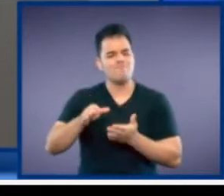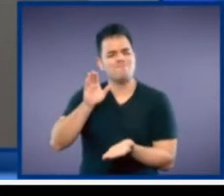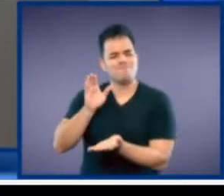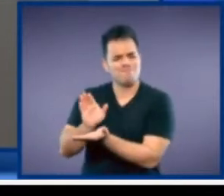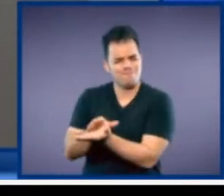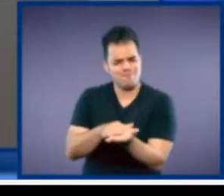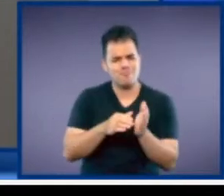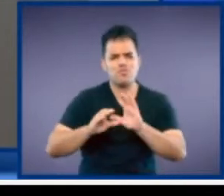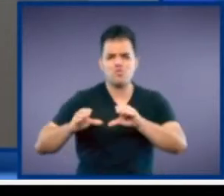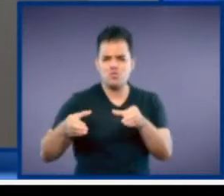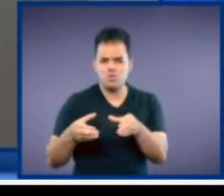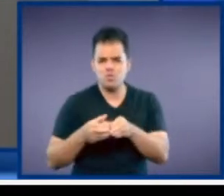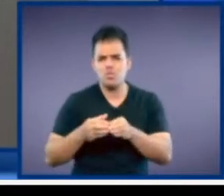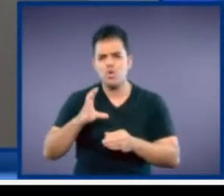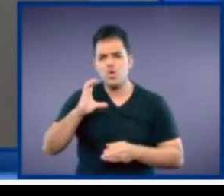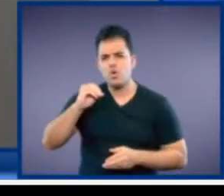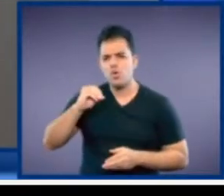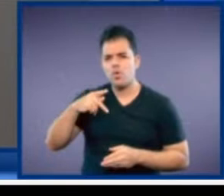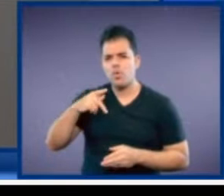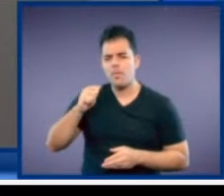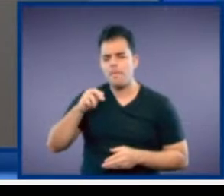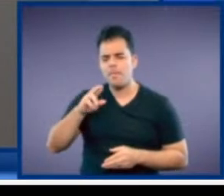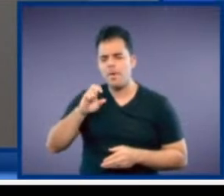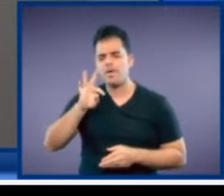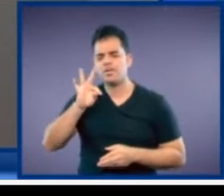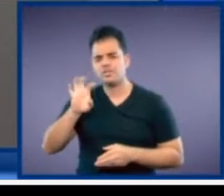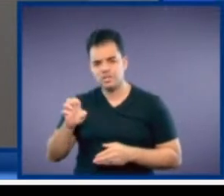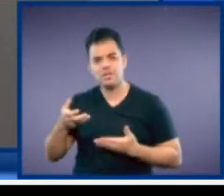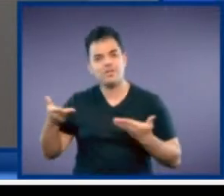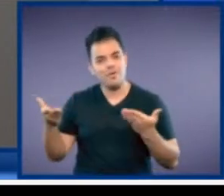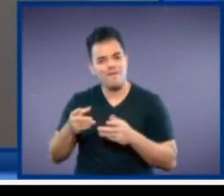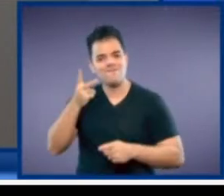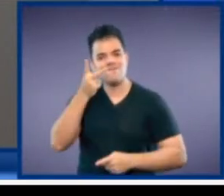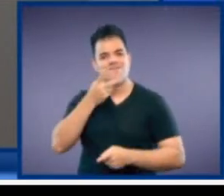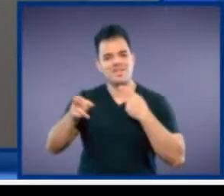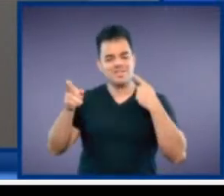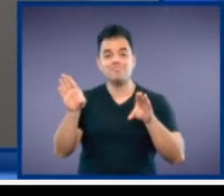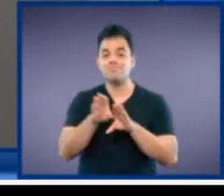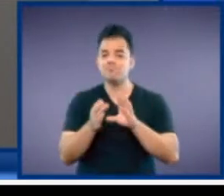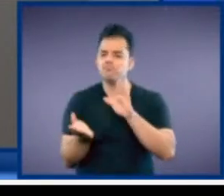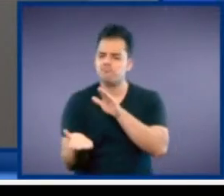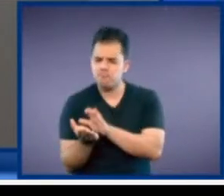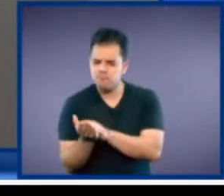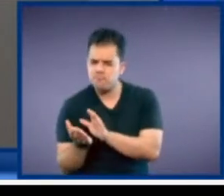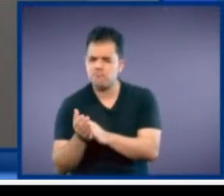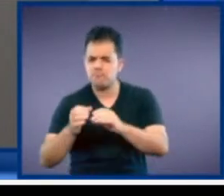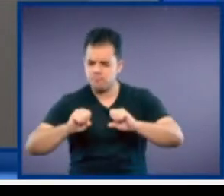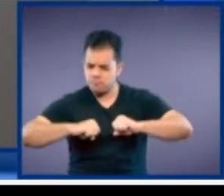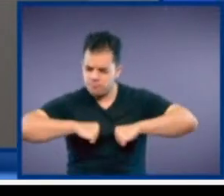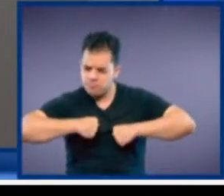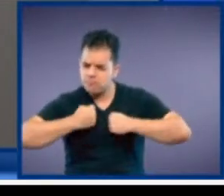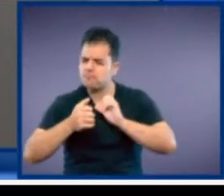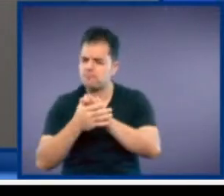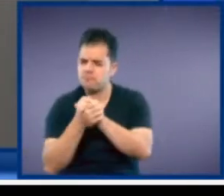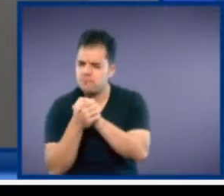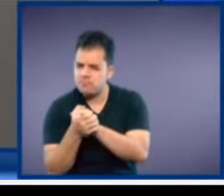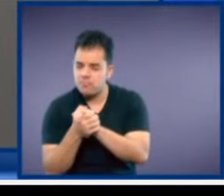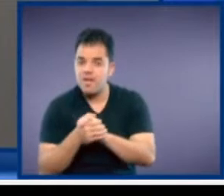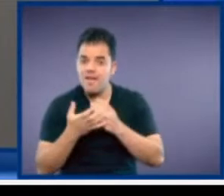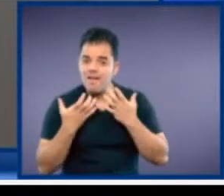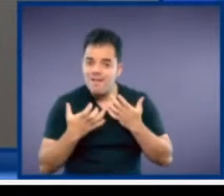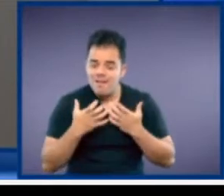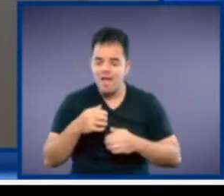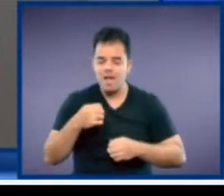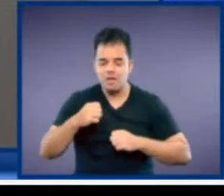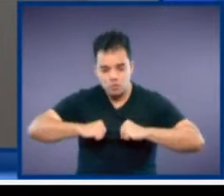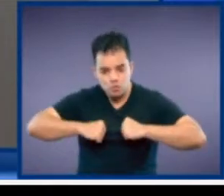Comporte, vencedor desse certame. Parabenizar pela iniciativa de empreender e enfrentar